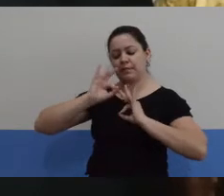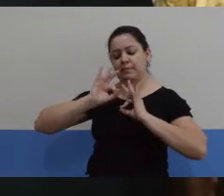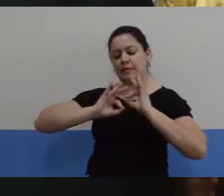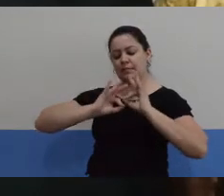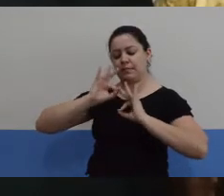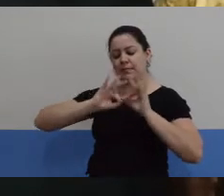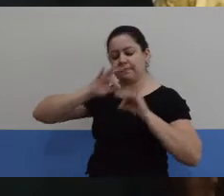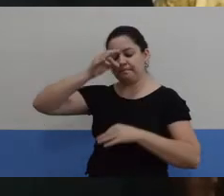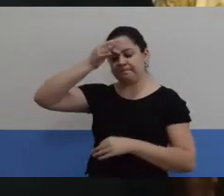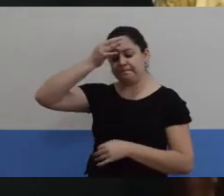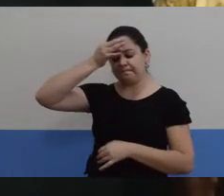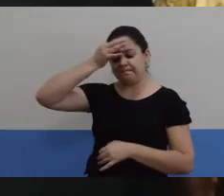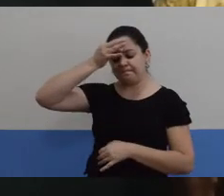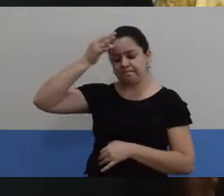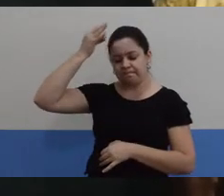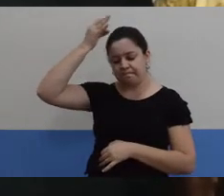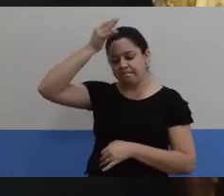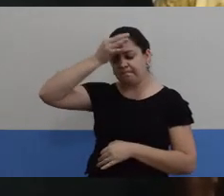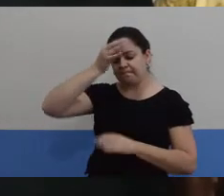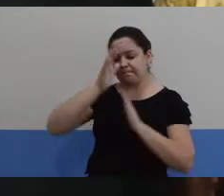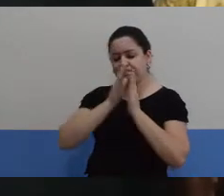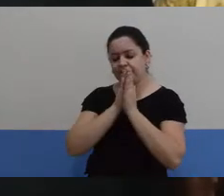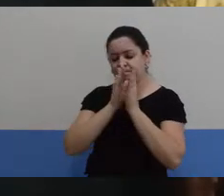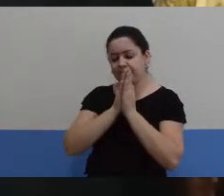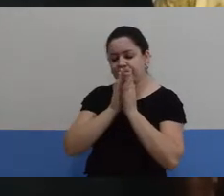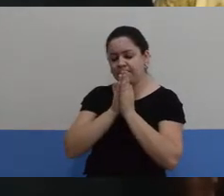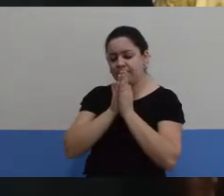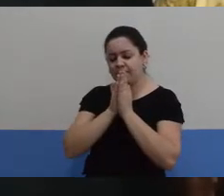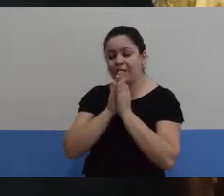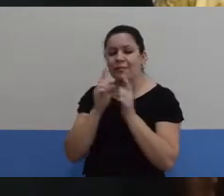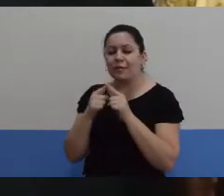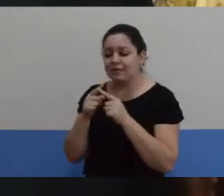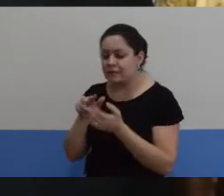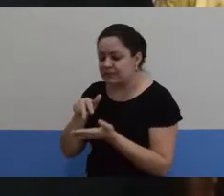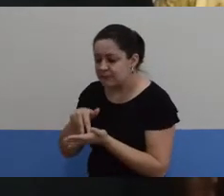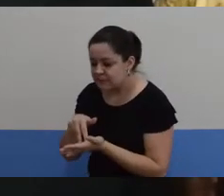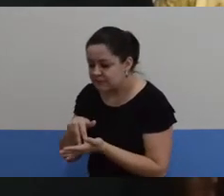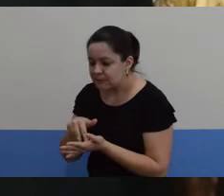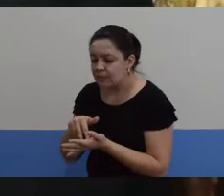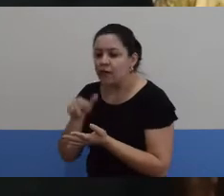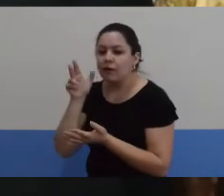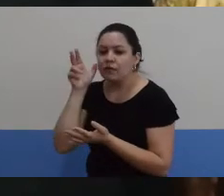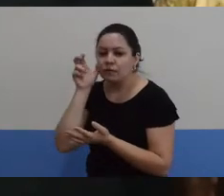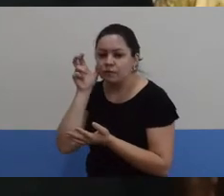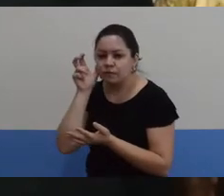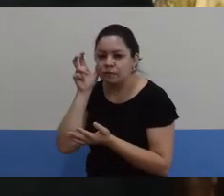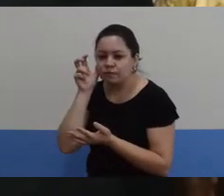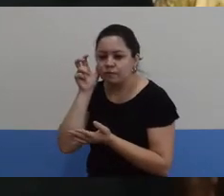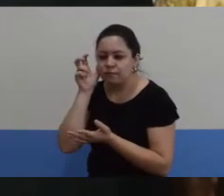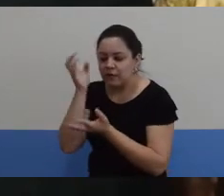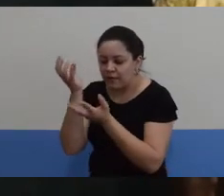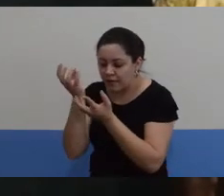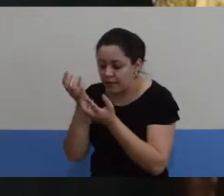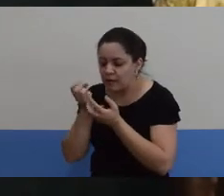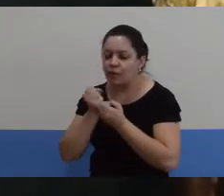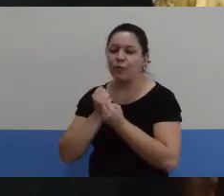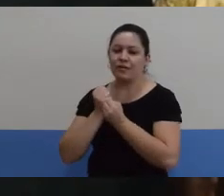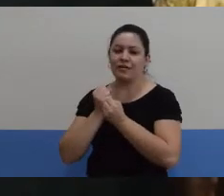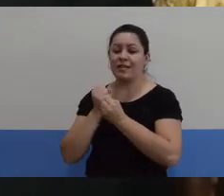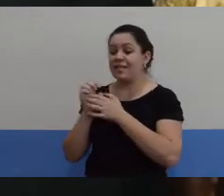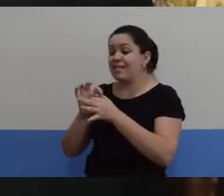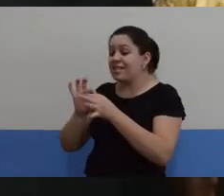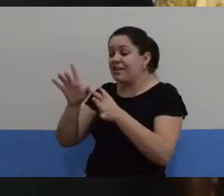que você não gostaria de ouvir. Exatamente. Sabe? Mas esteja preparado para ouvir, sabe? Não interrompa a pessoa, trabalhe